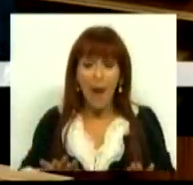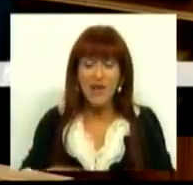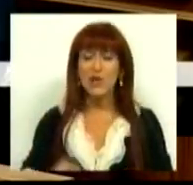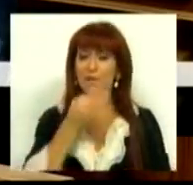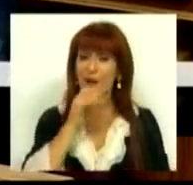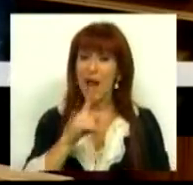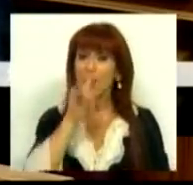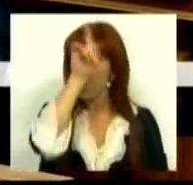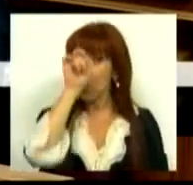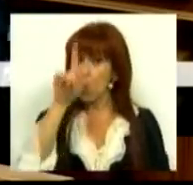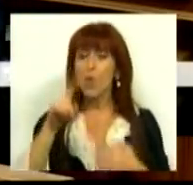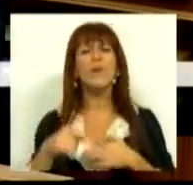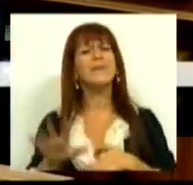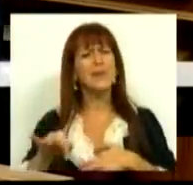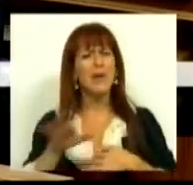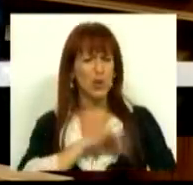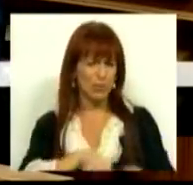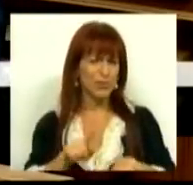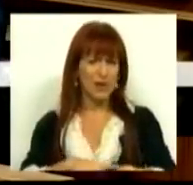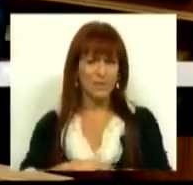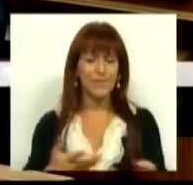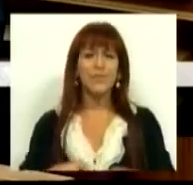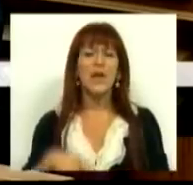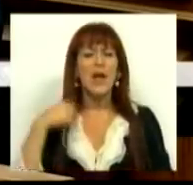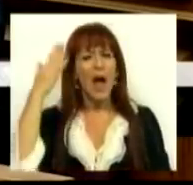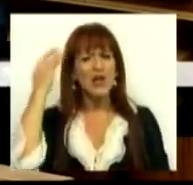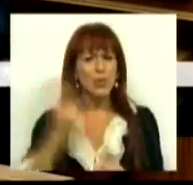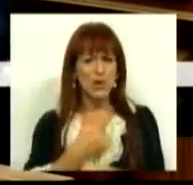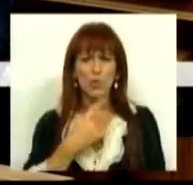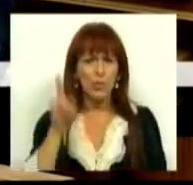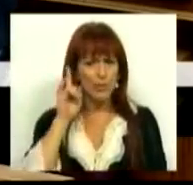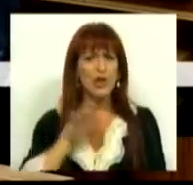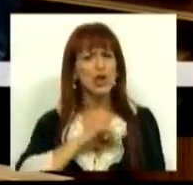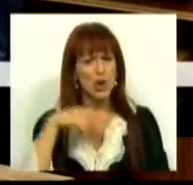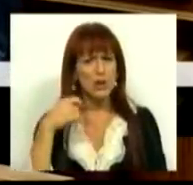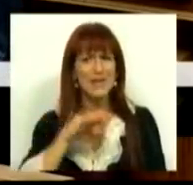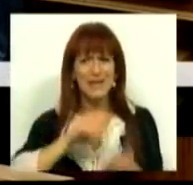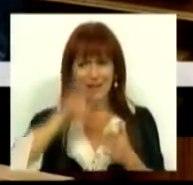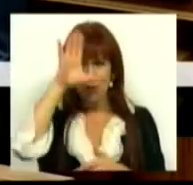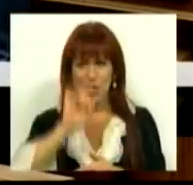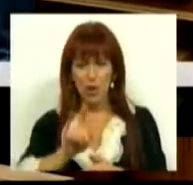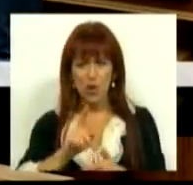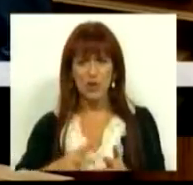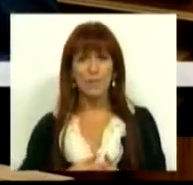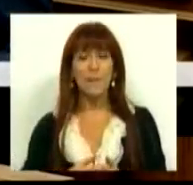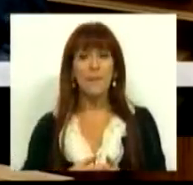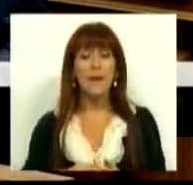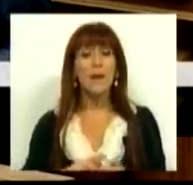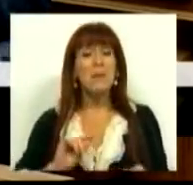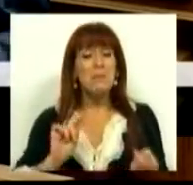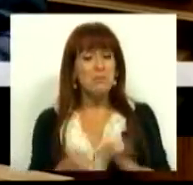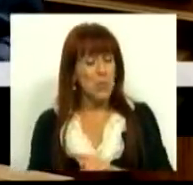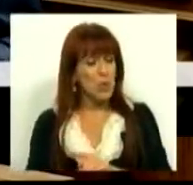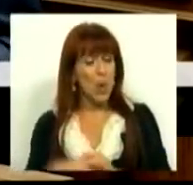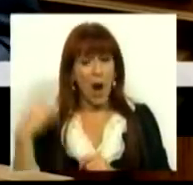entanto, de referir uma questão que só vou terminar, Sr. Deputado. Uma questão que me parece essencial, Sr. Deputado de Estado, é que tenha mudado